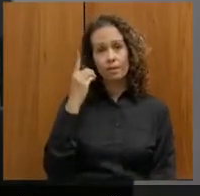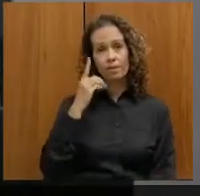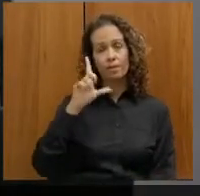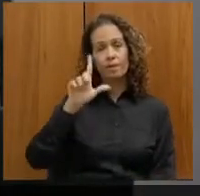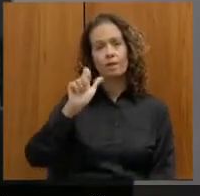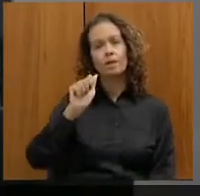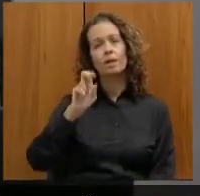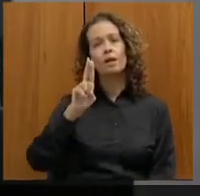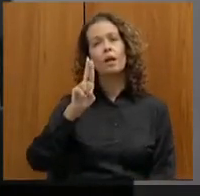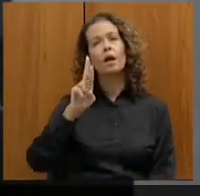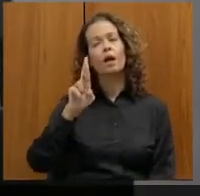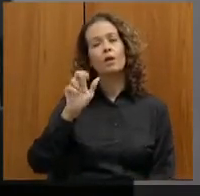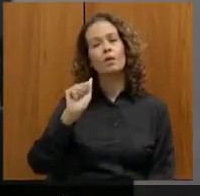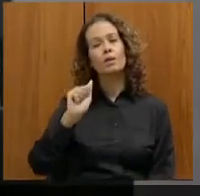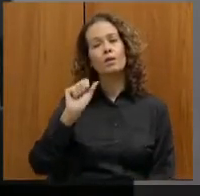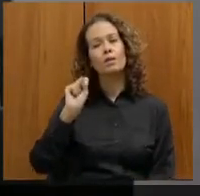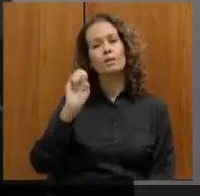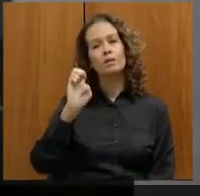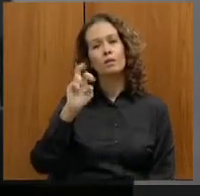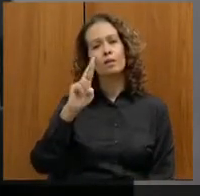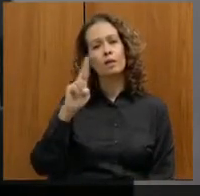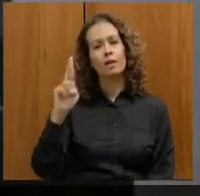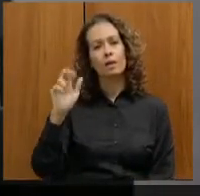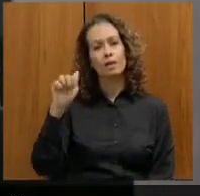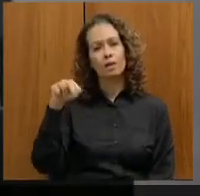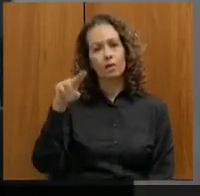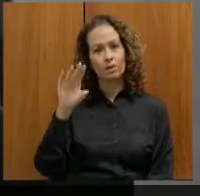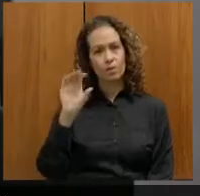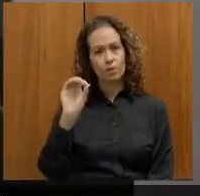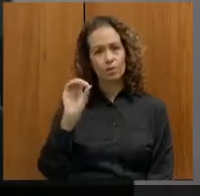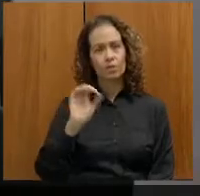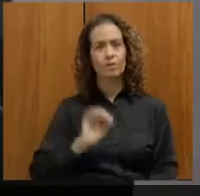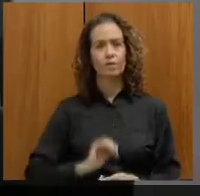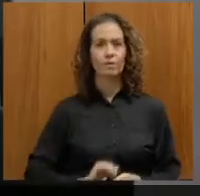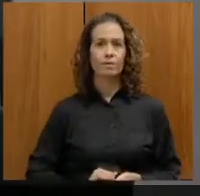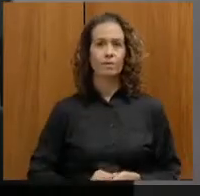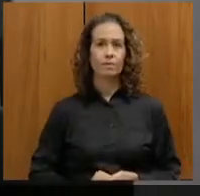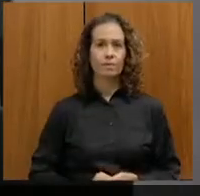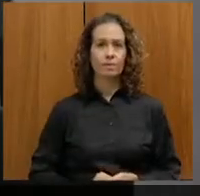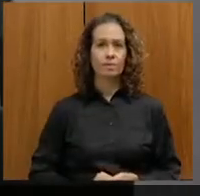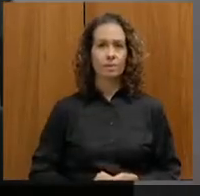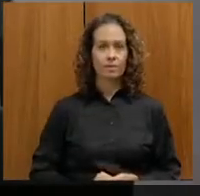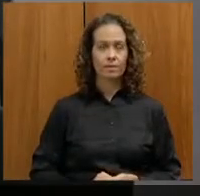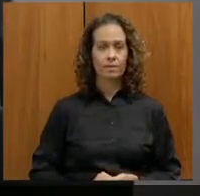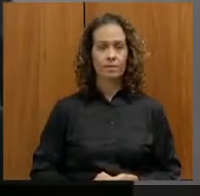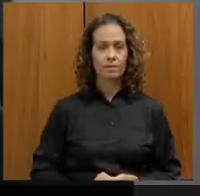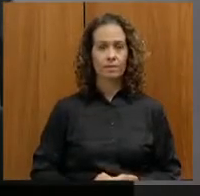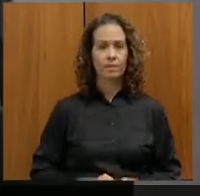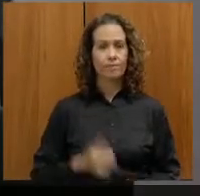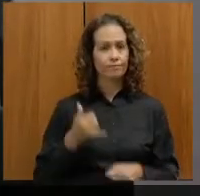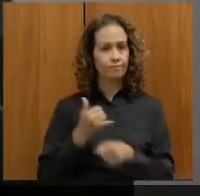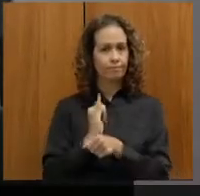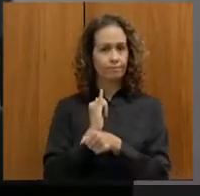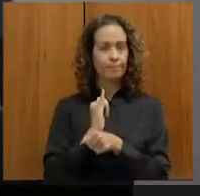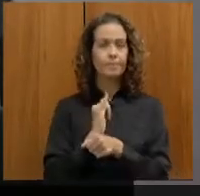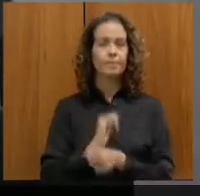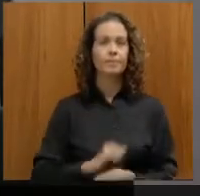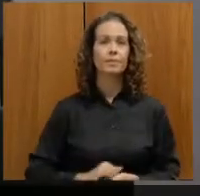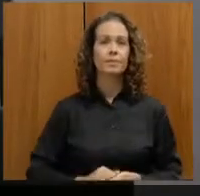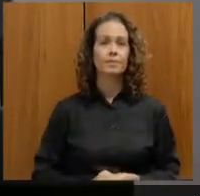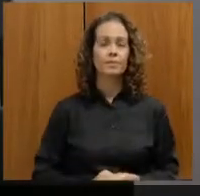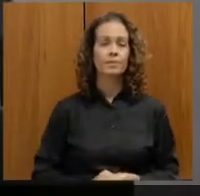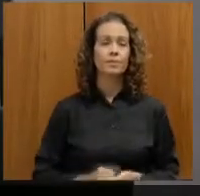Laura Serrano com a palavra deputada Laura Serrano não está presente